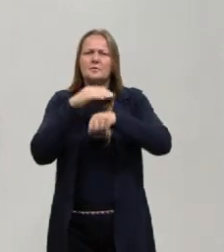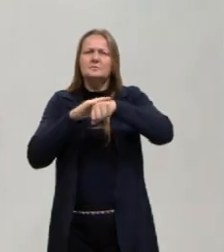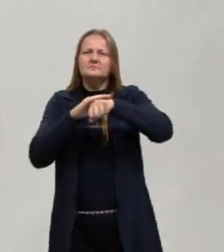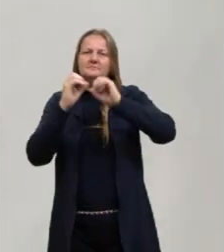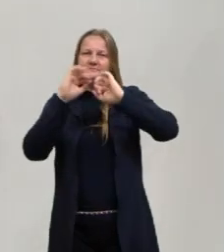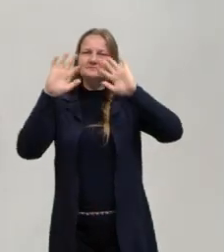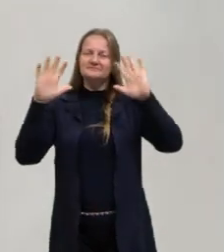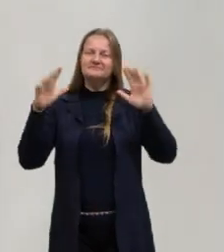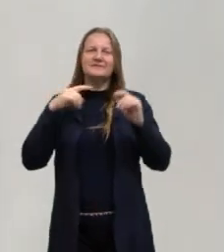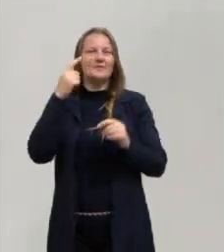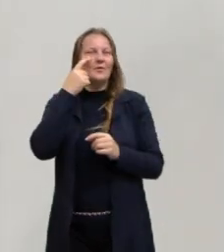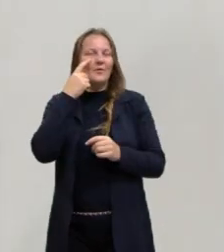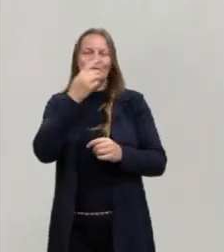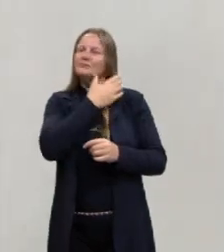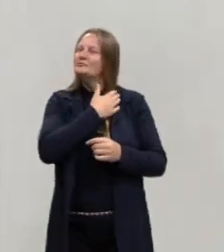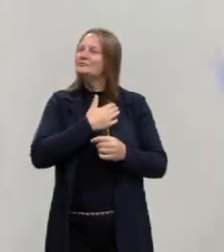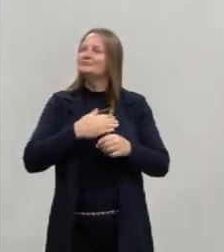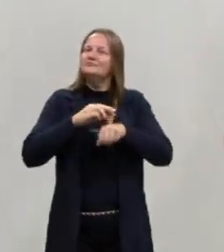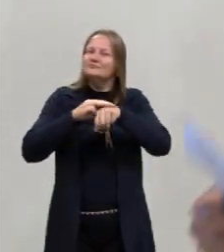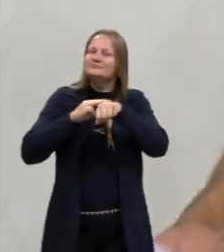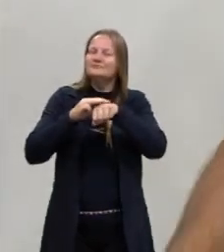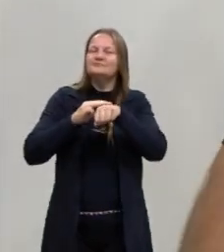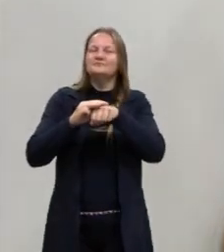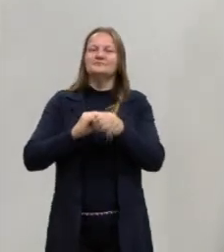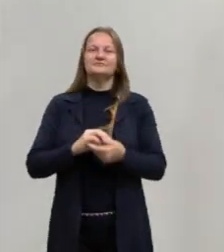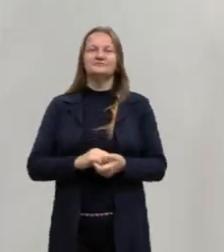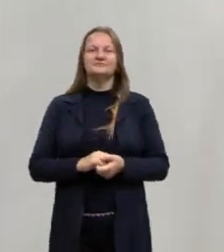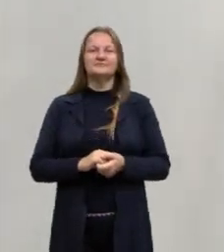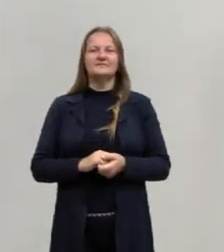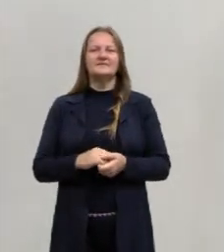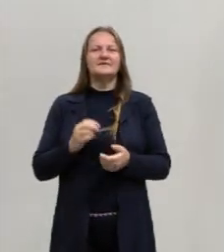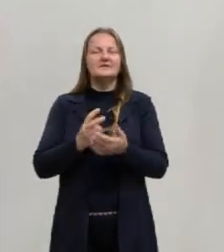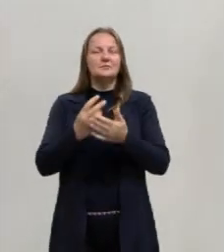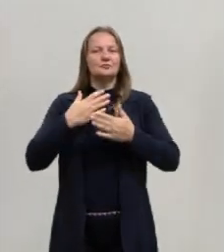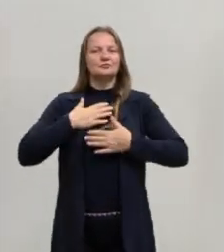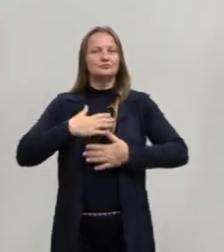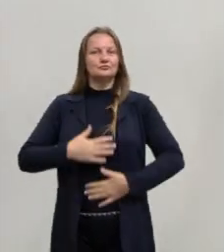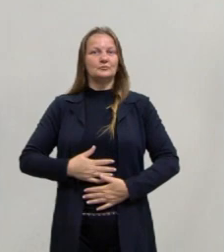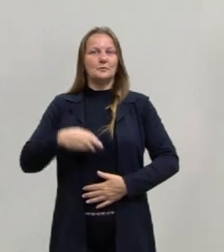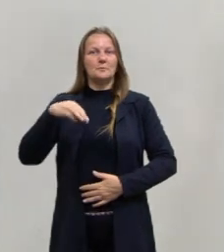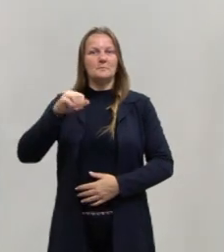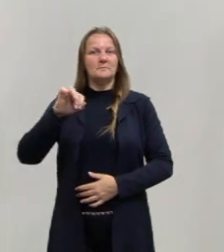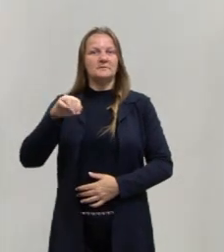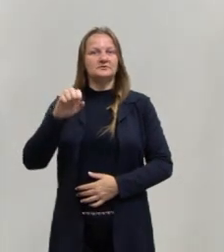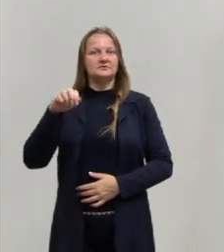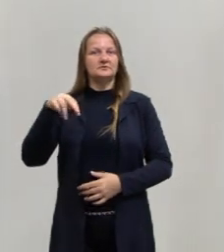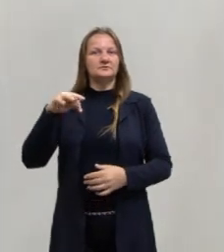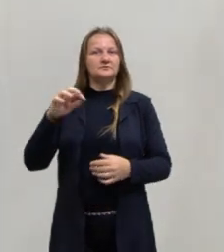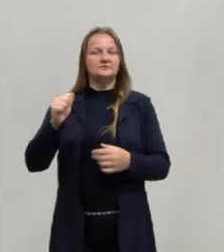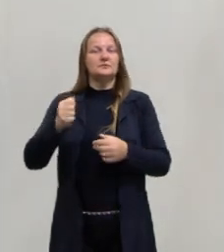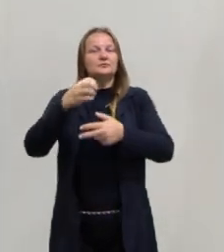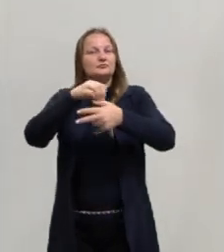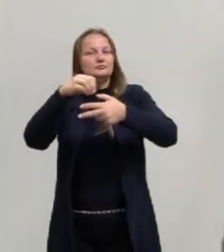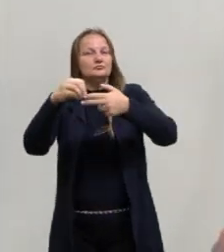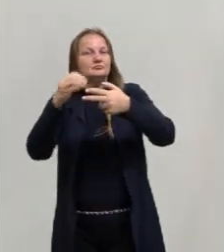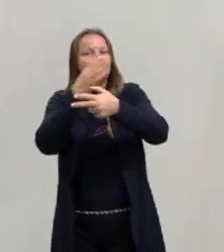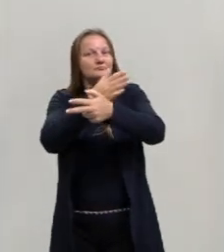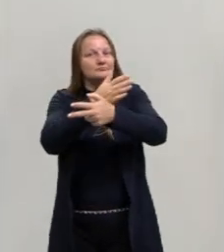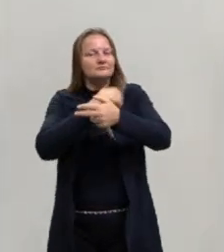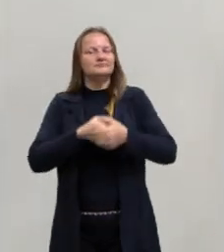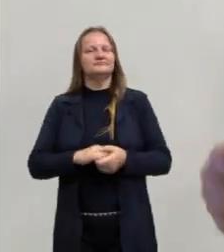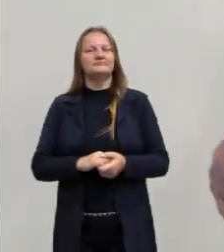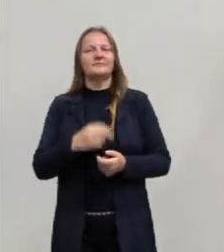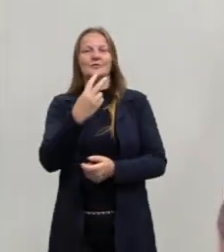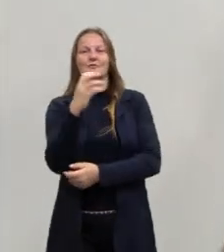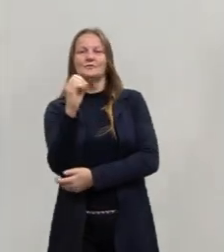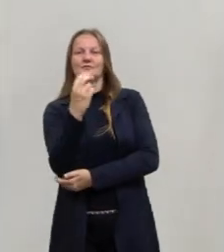pele clara tem olhos e cabelos castanhos como de sempre visto a camiseta Magenta do projeto para Enem 2022 Estou